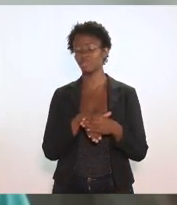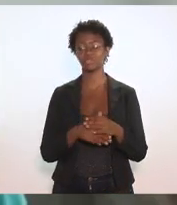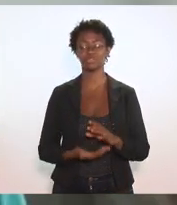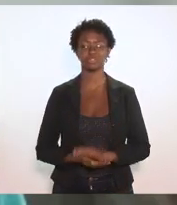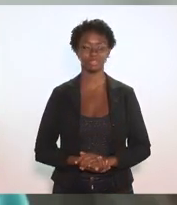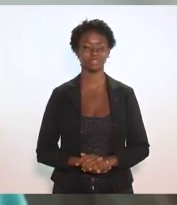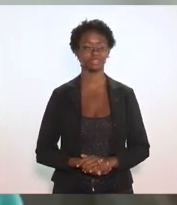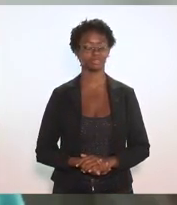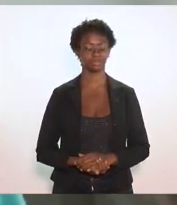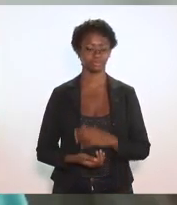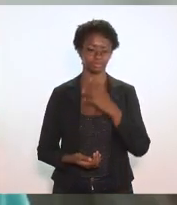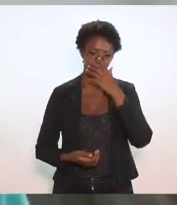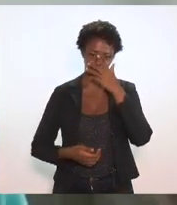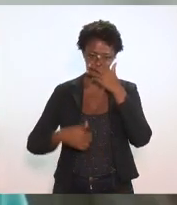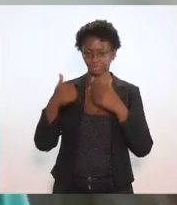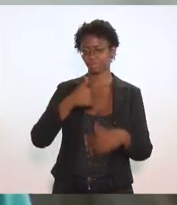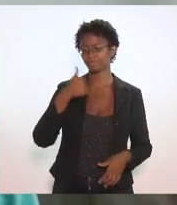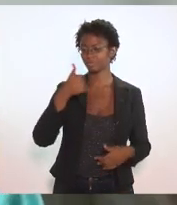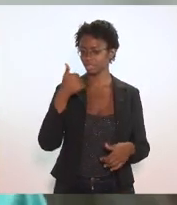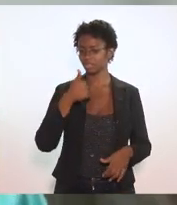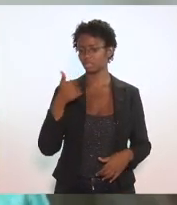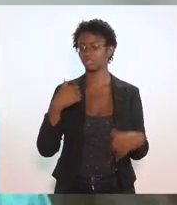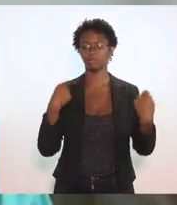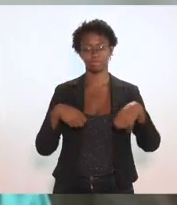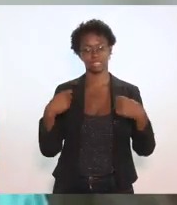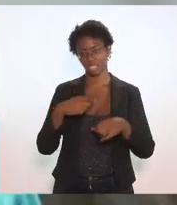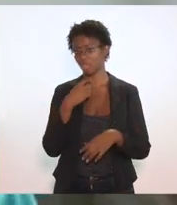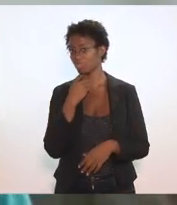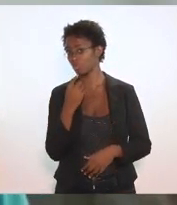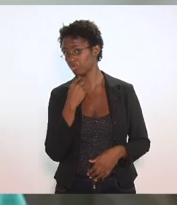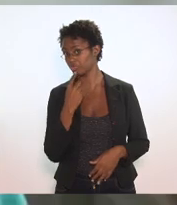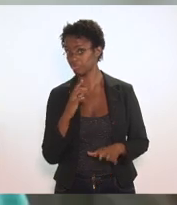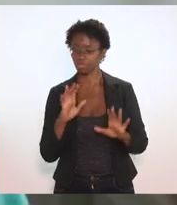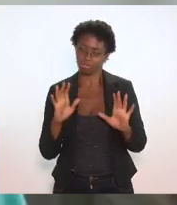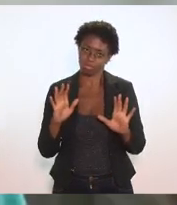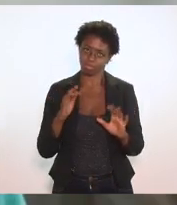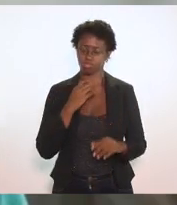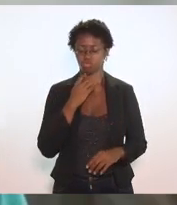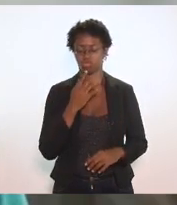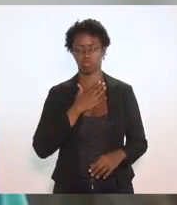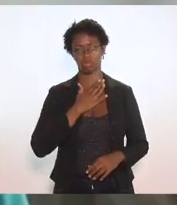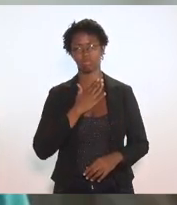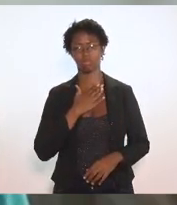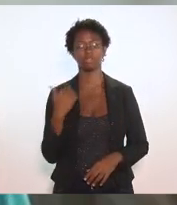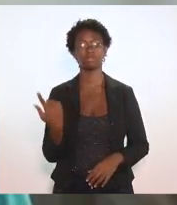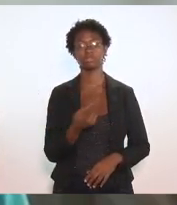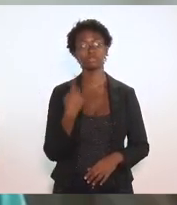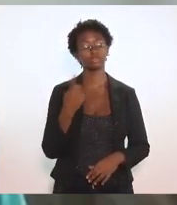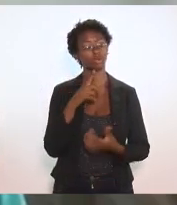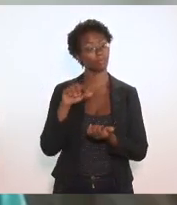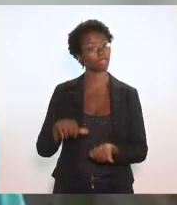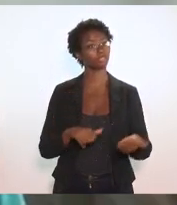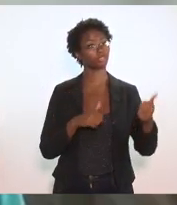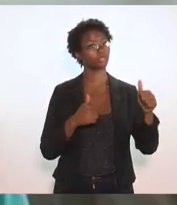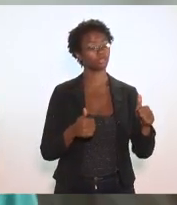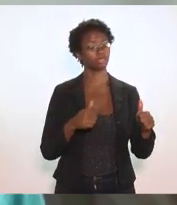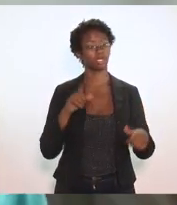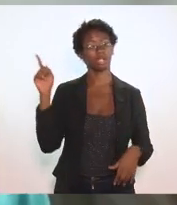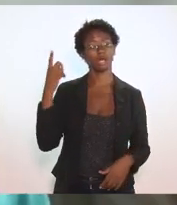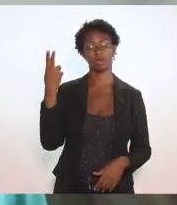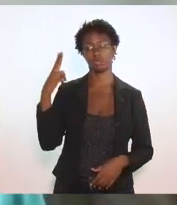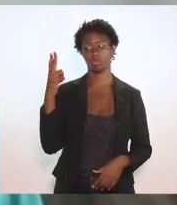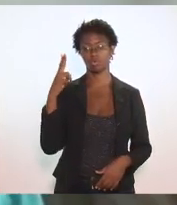primeiro, porque eu precisava tirar uma dúvida, que nós batizamos a estação uruguaiana, fui